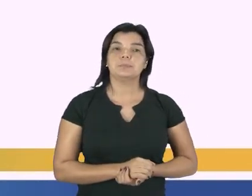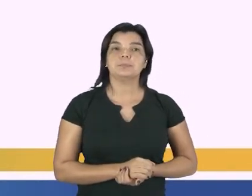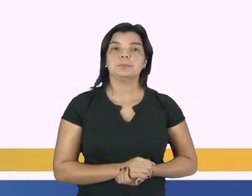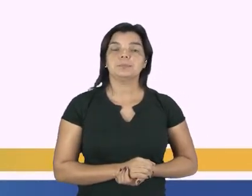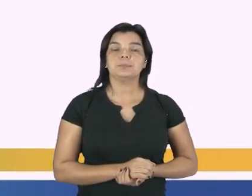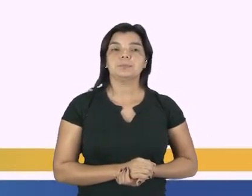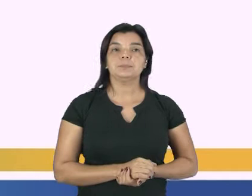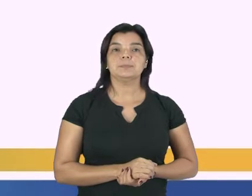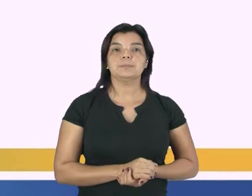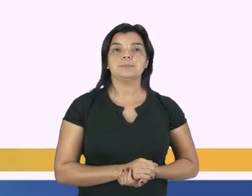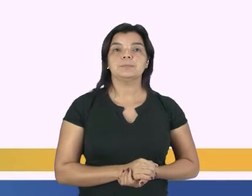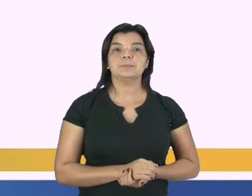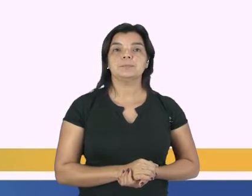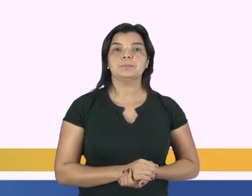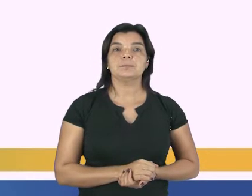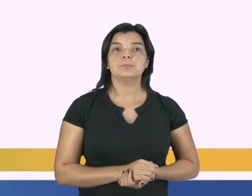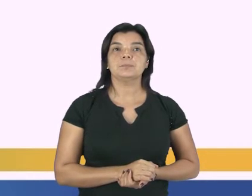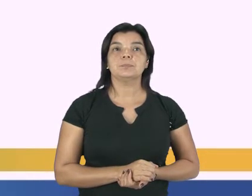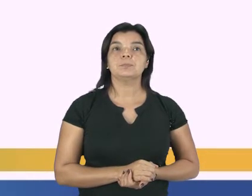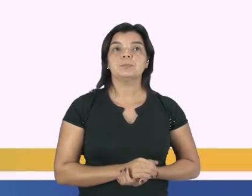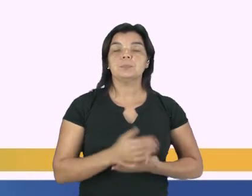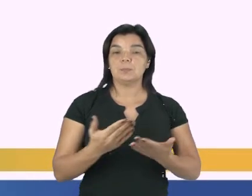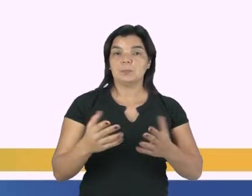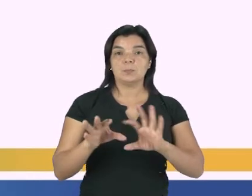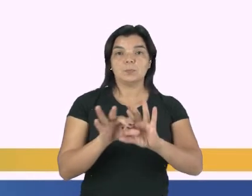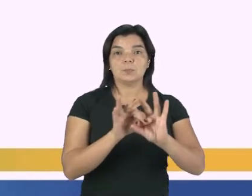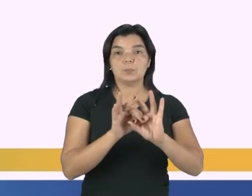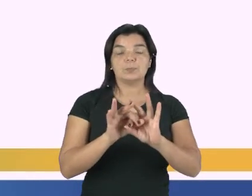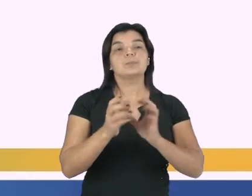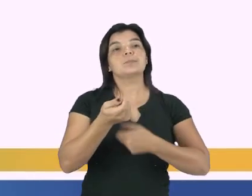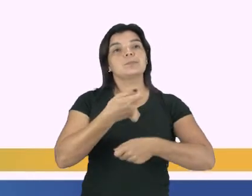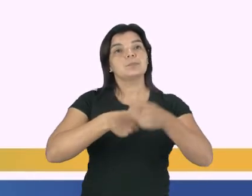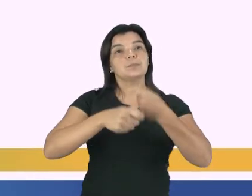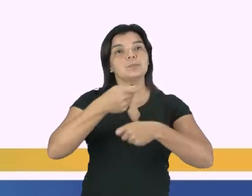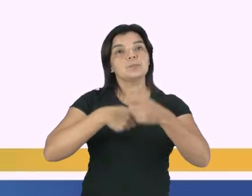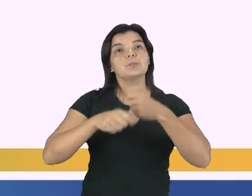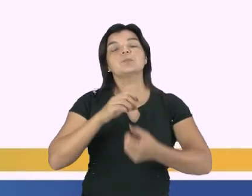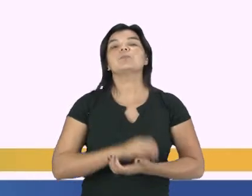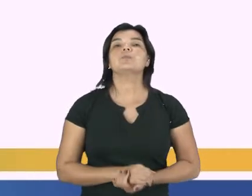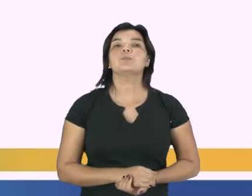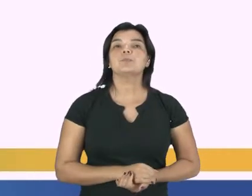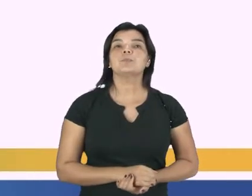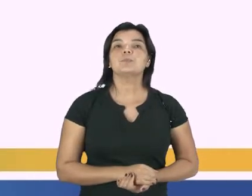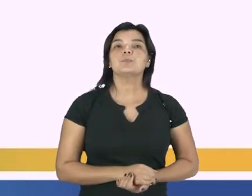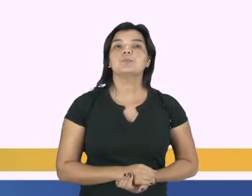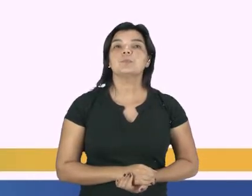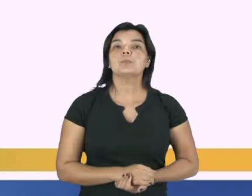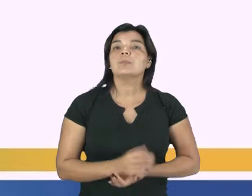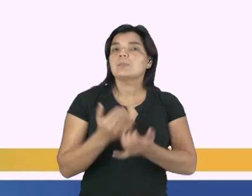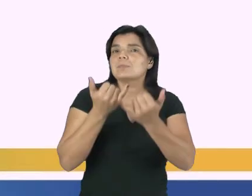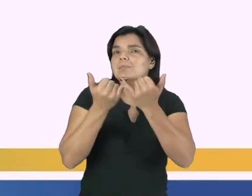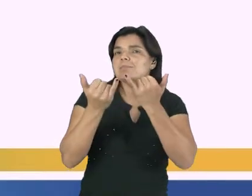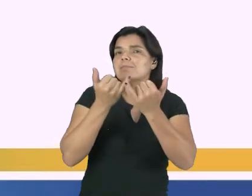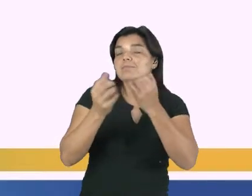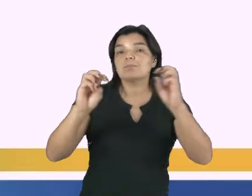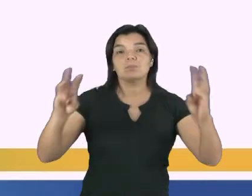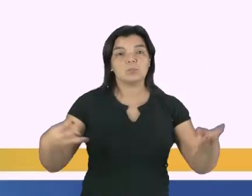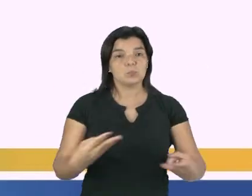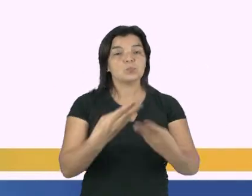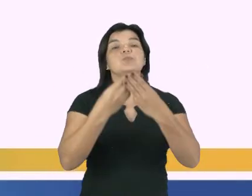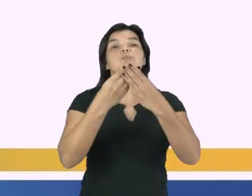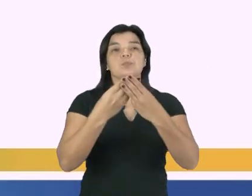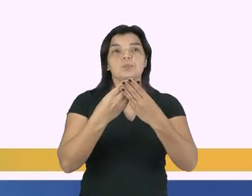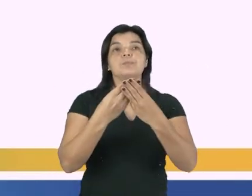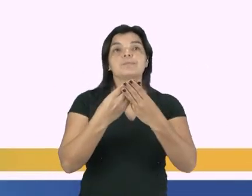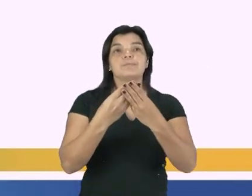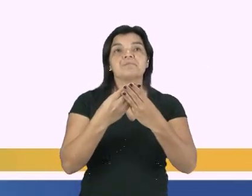movimento populacional. Muito bem. O 5, união econômica, é similar ao mercado